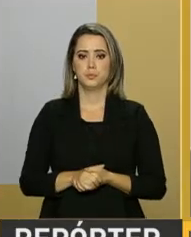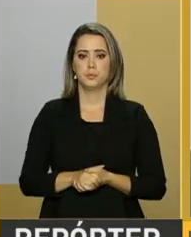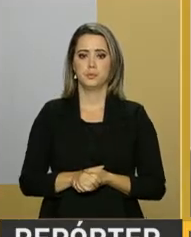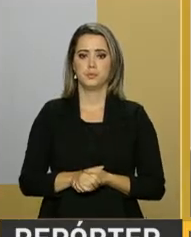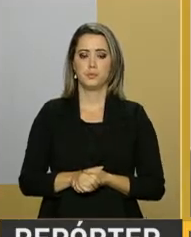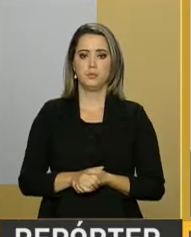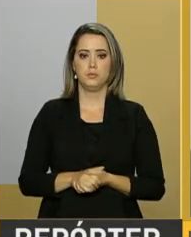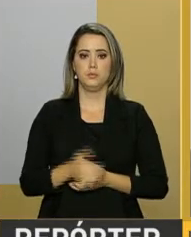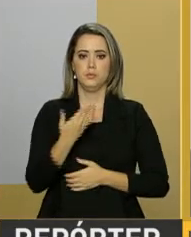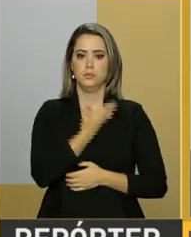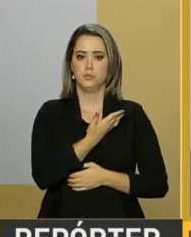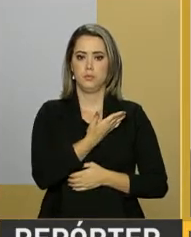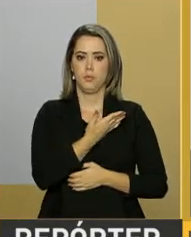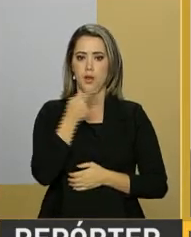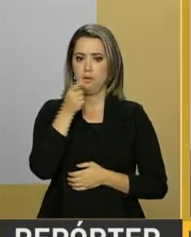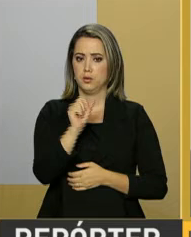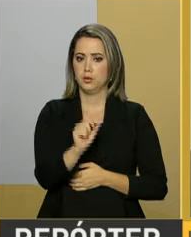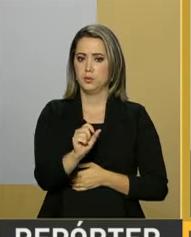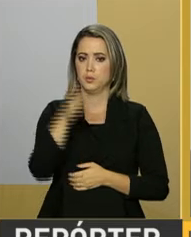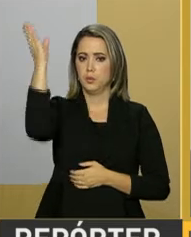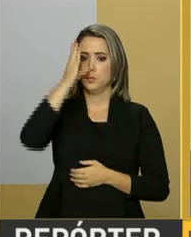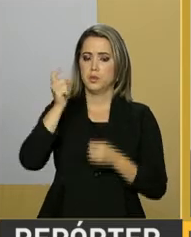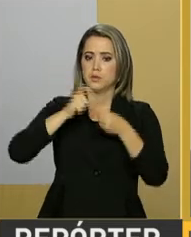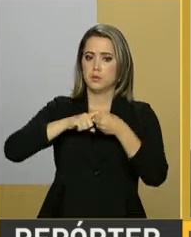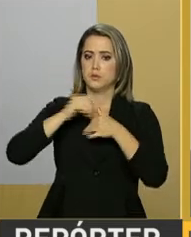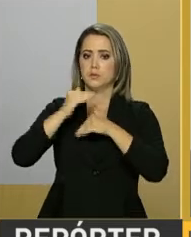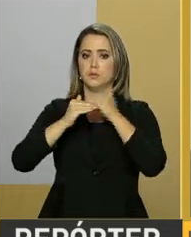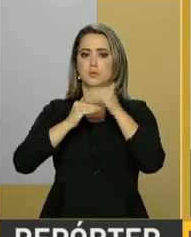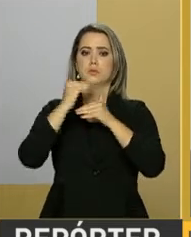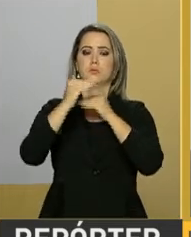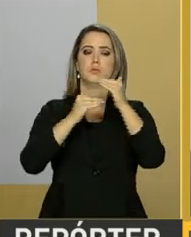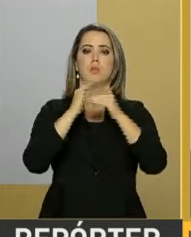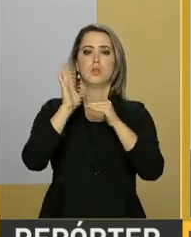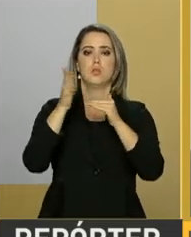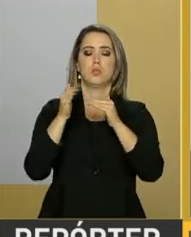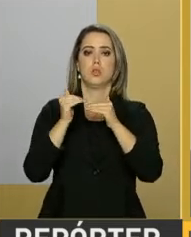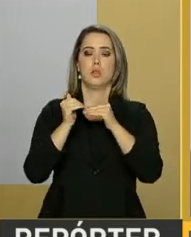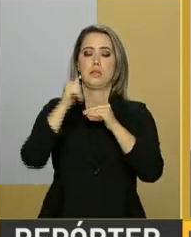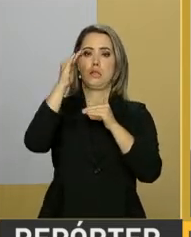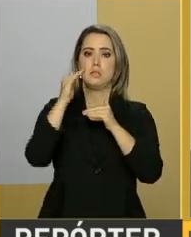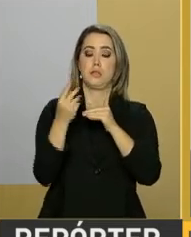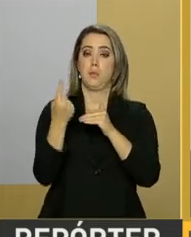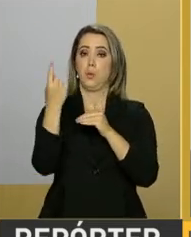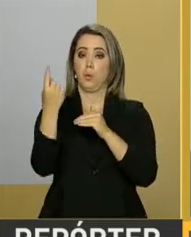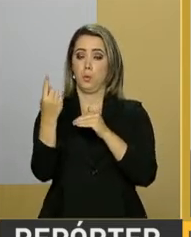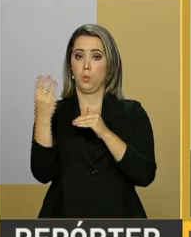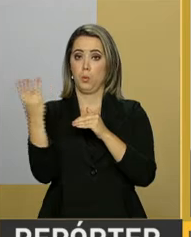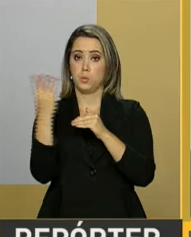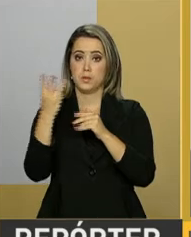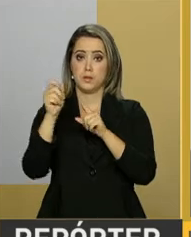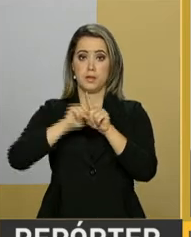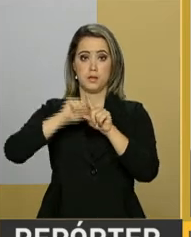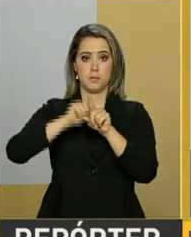O Brasil voltou a crescer. Já crescemos no primeiro trimestre 1%